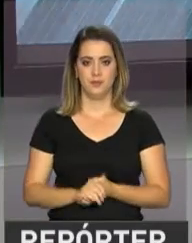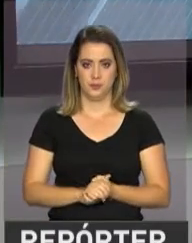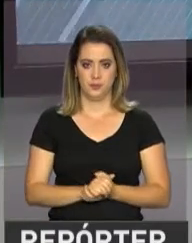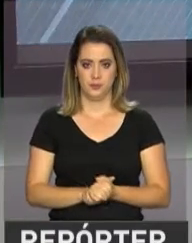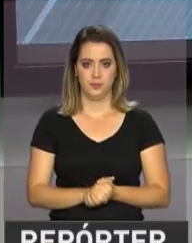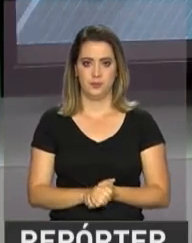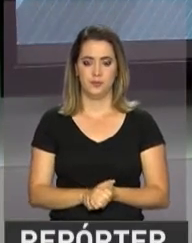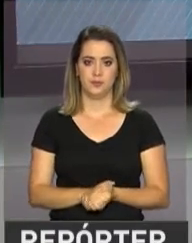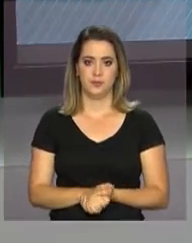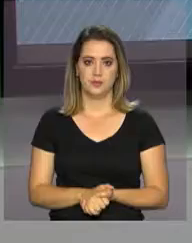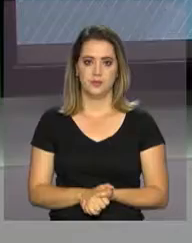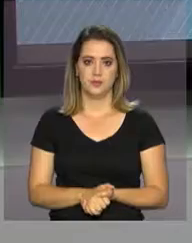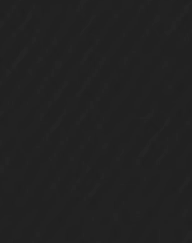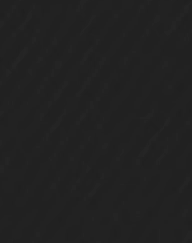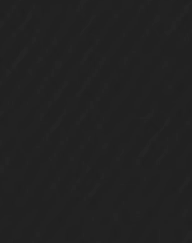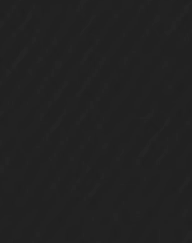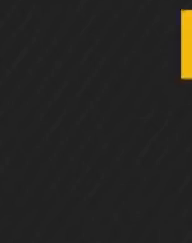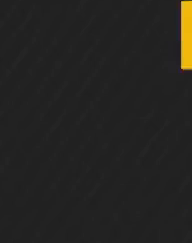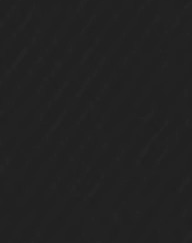federal